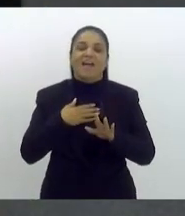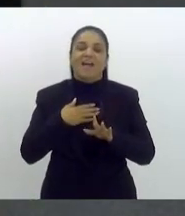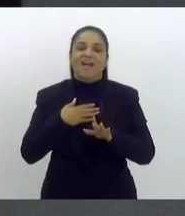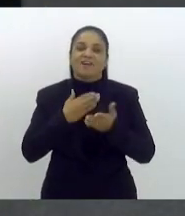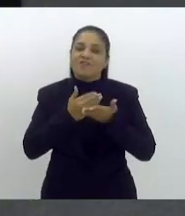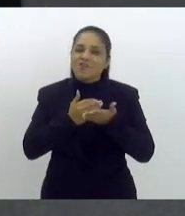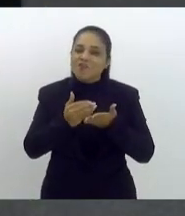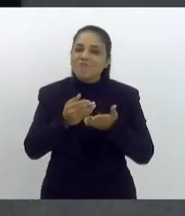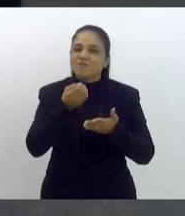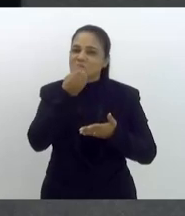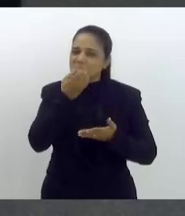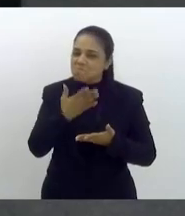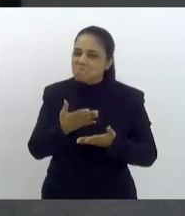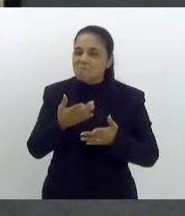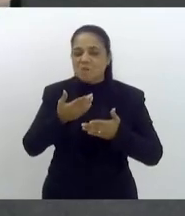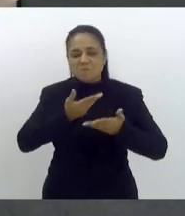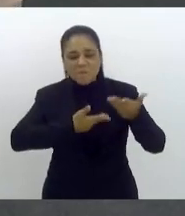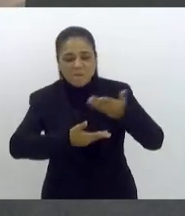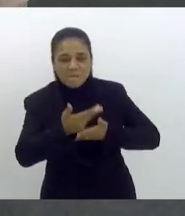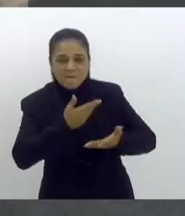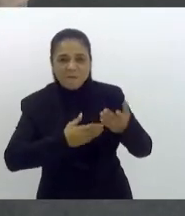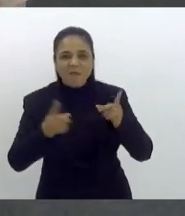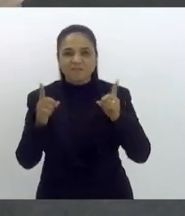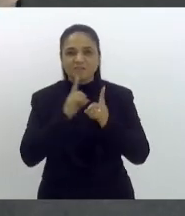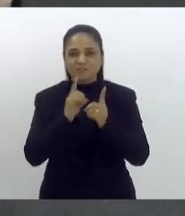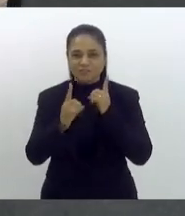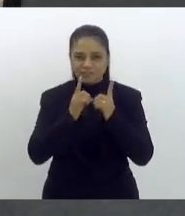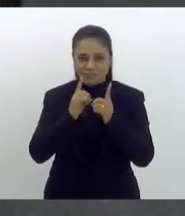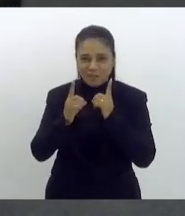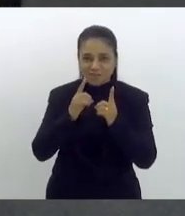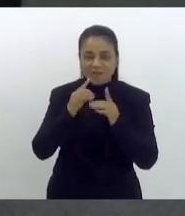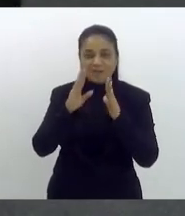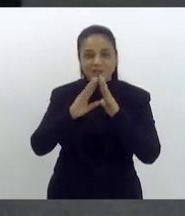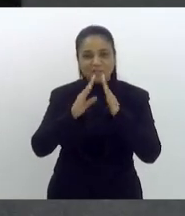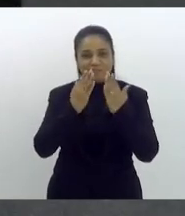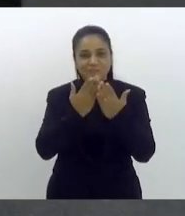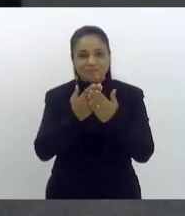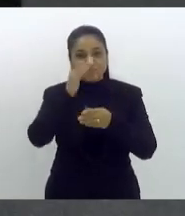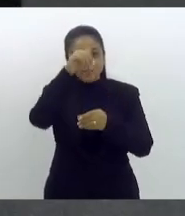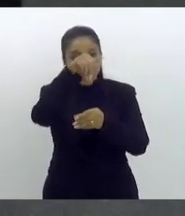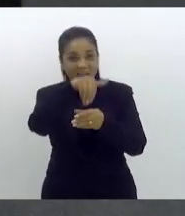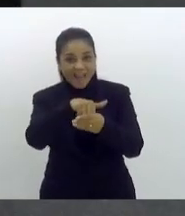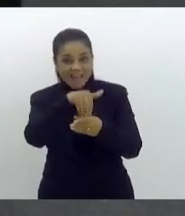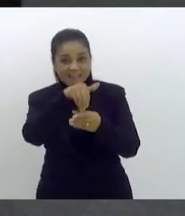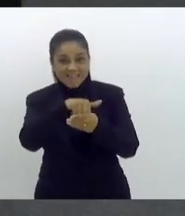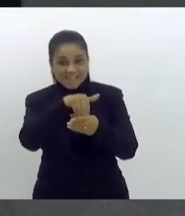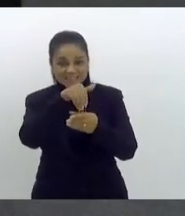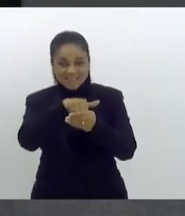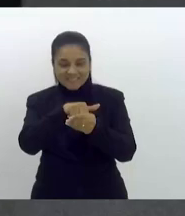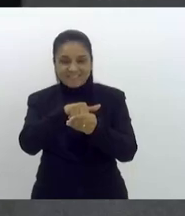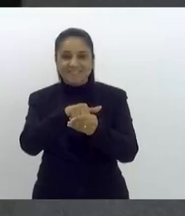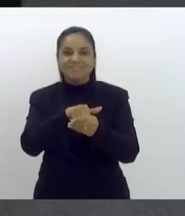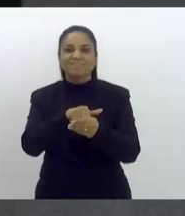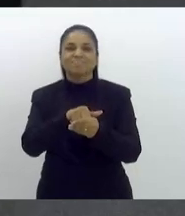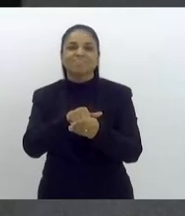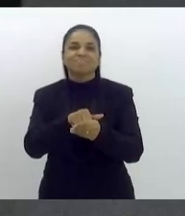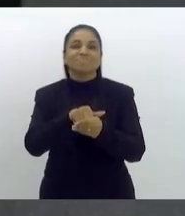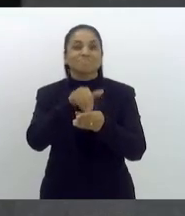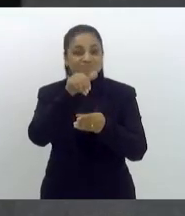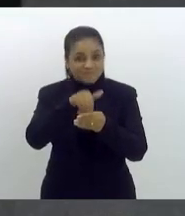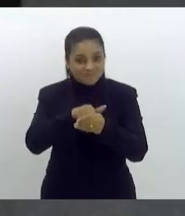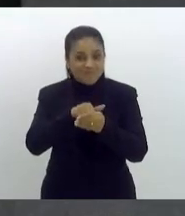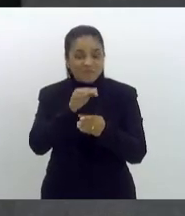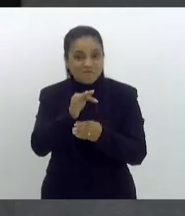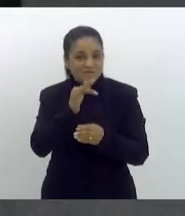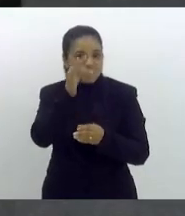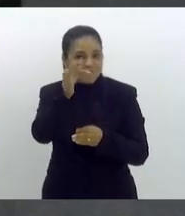muito boa aqui dinâmica que fala das nossas escolas que é a parte das eleições então etapas de fato para eleger